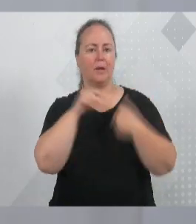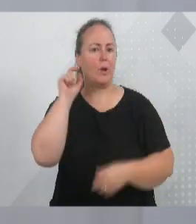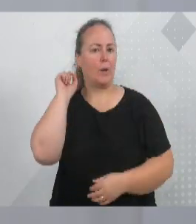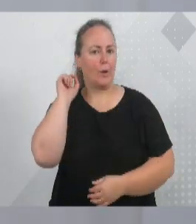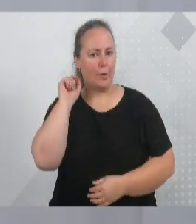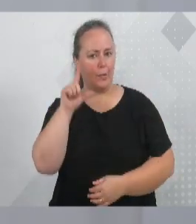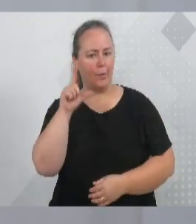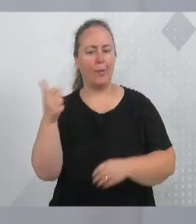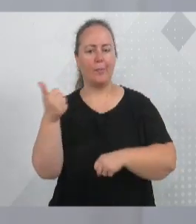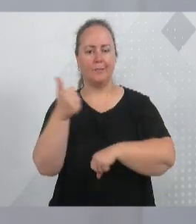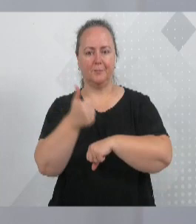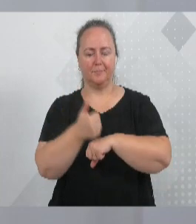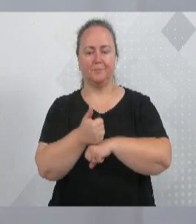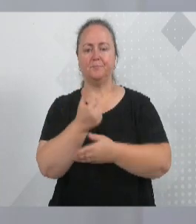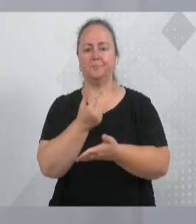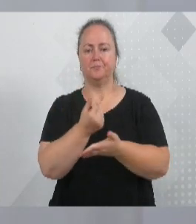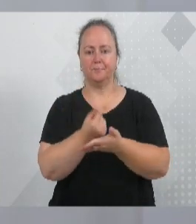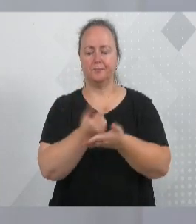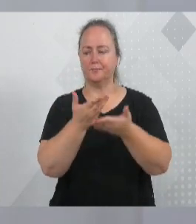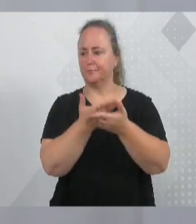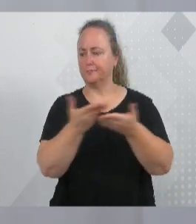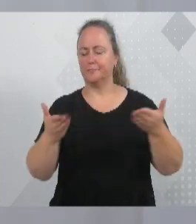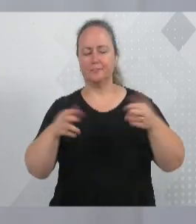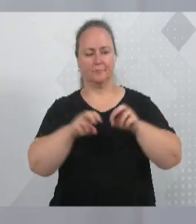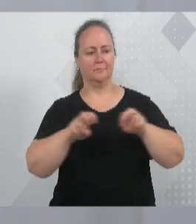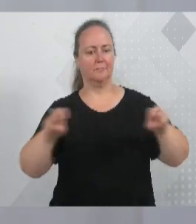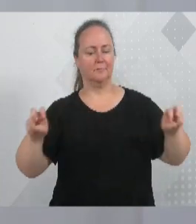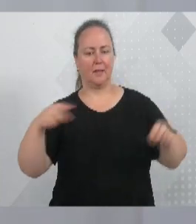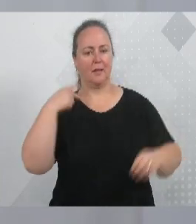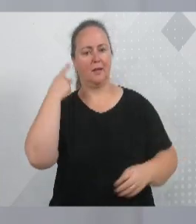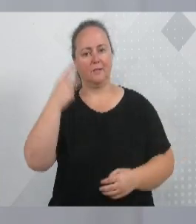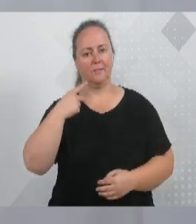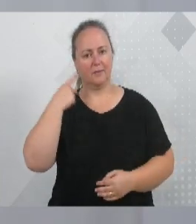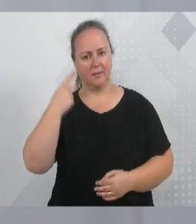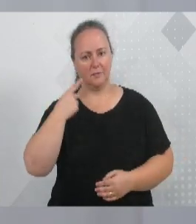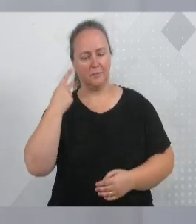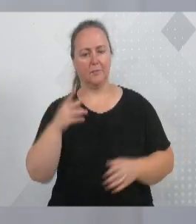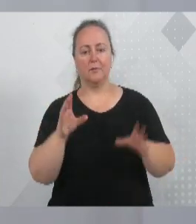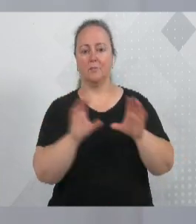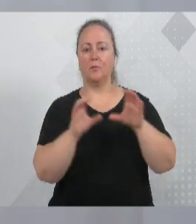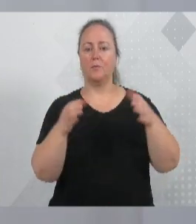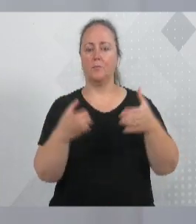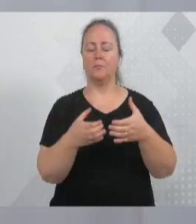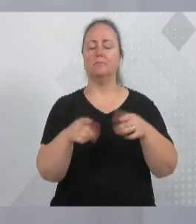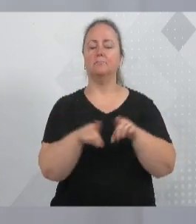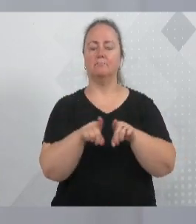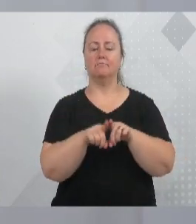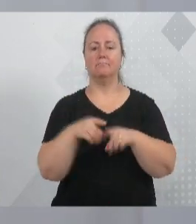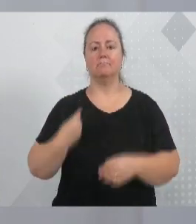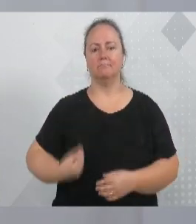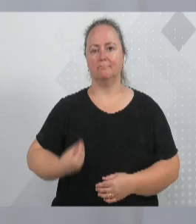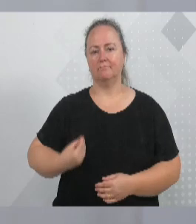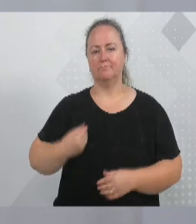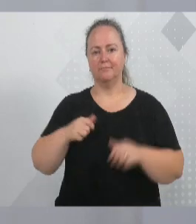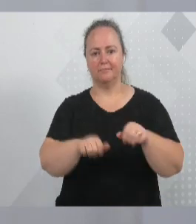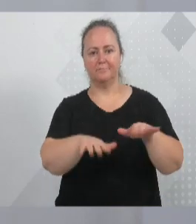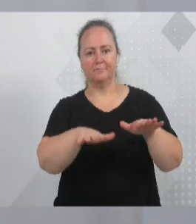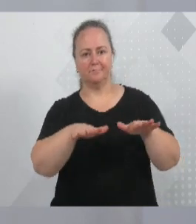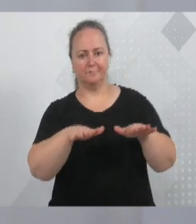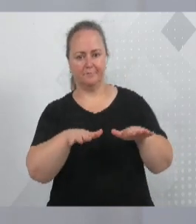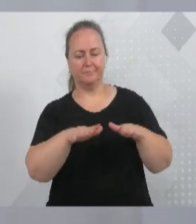Cristian e demais vereadores aqui na bancada comunidade presente aqui em plenário destaco o nosso